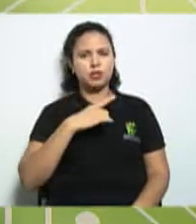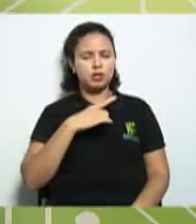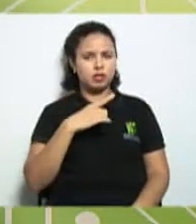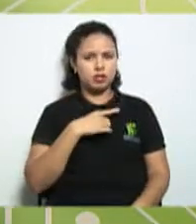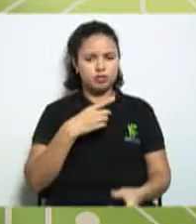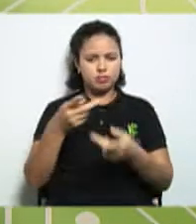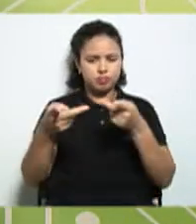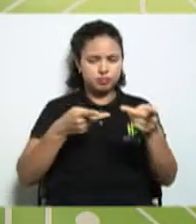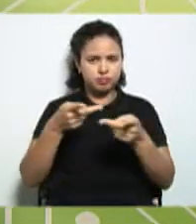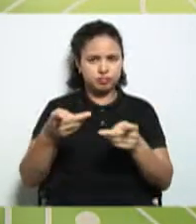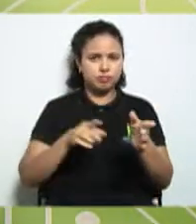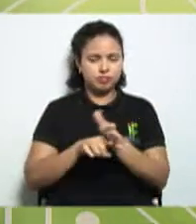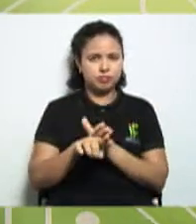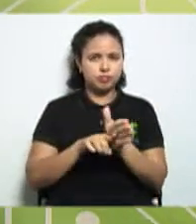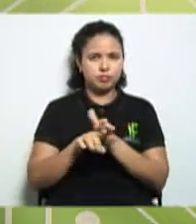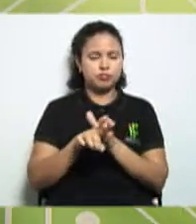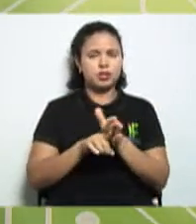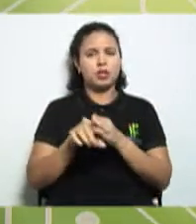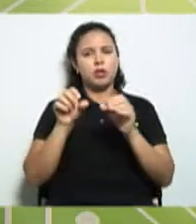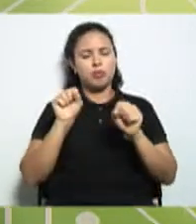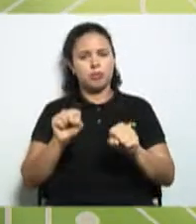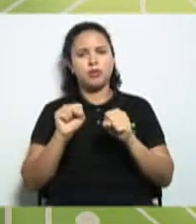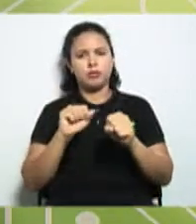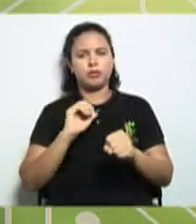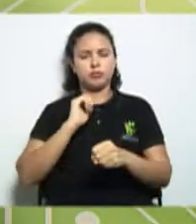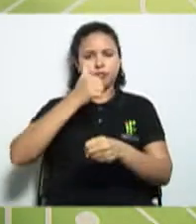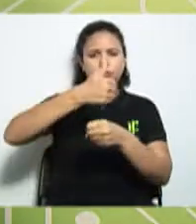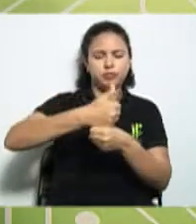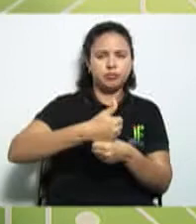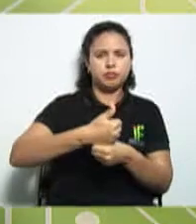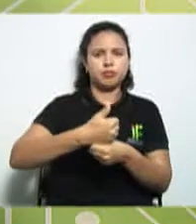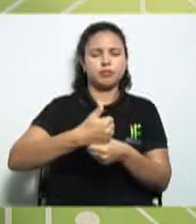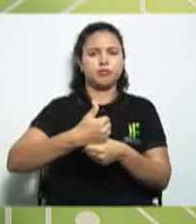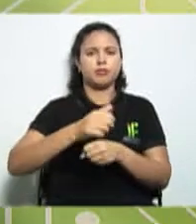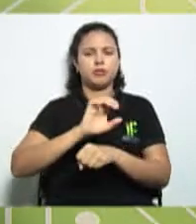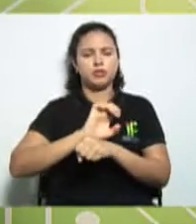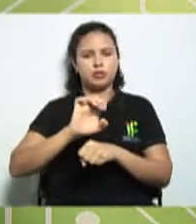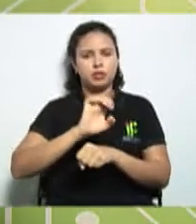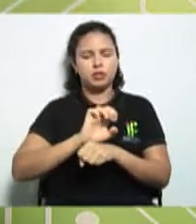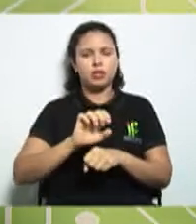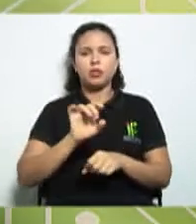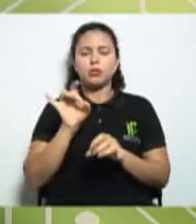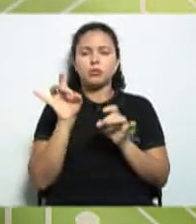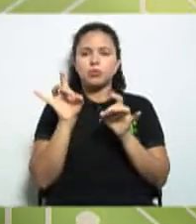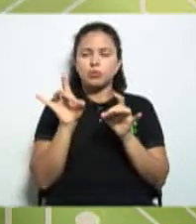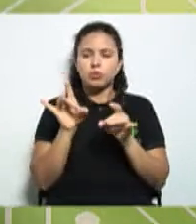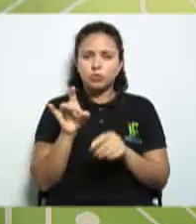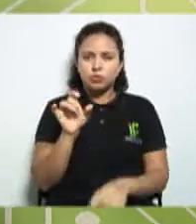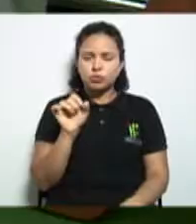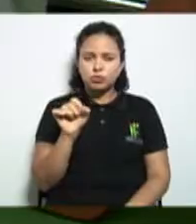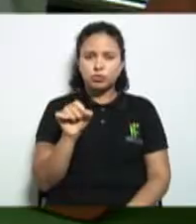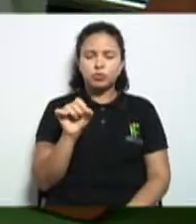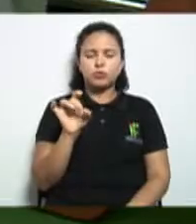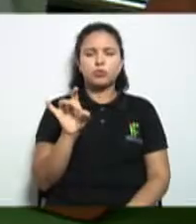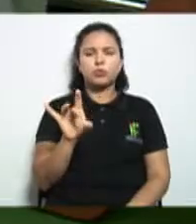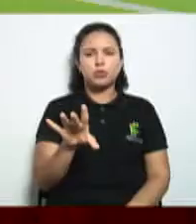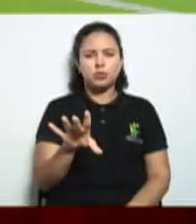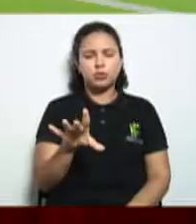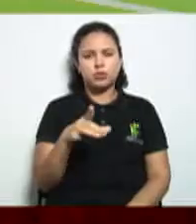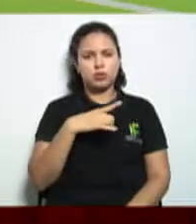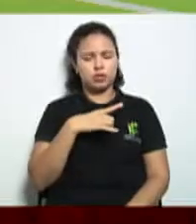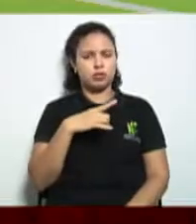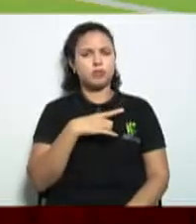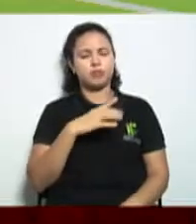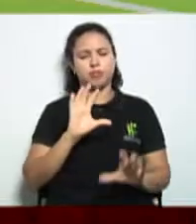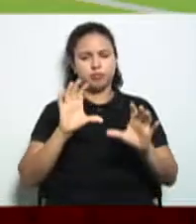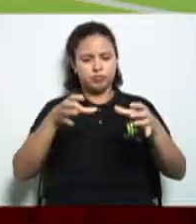projeto de pesquisa, pode substituir o estágio, mas só em casos em que, professora? Em que houver uma validação,